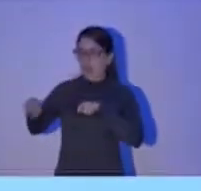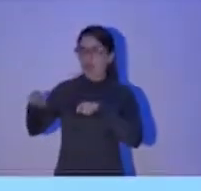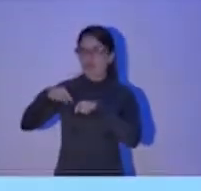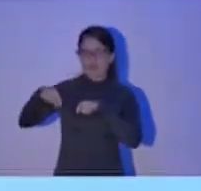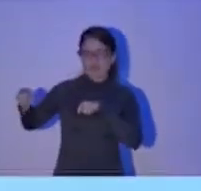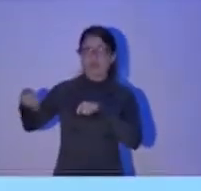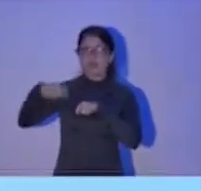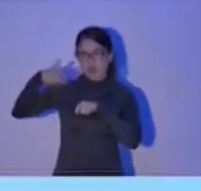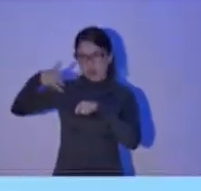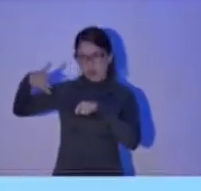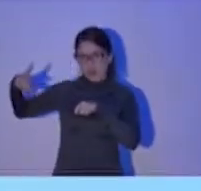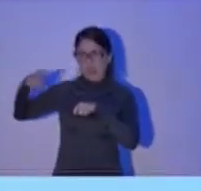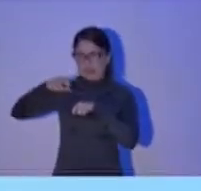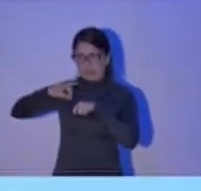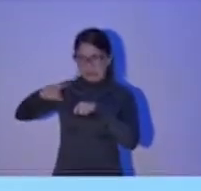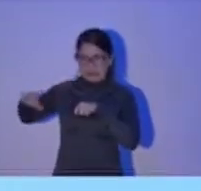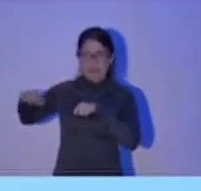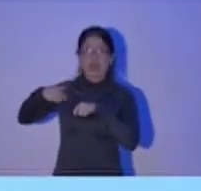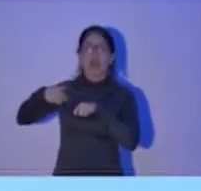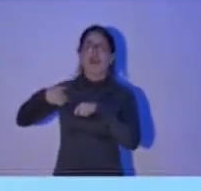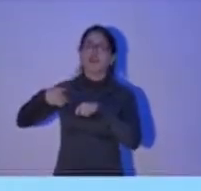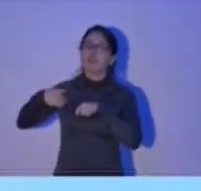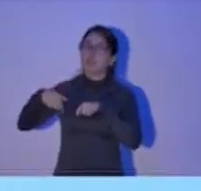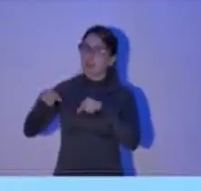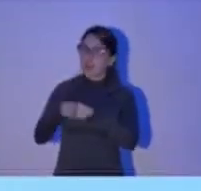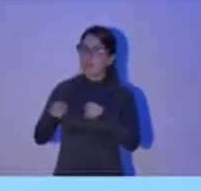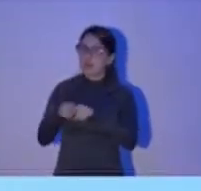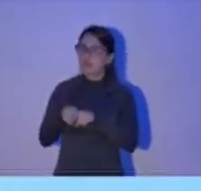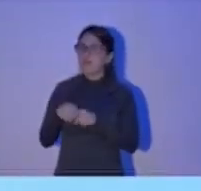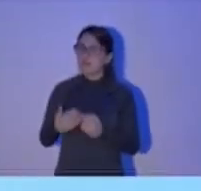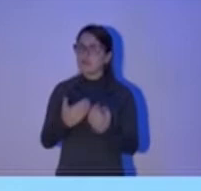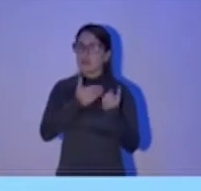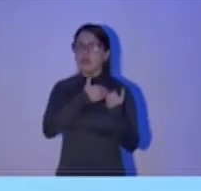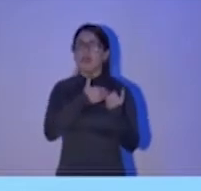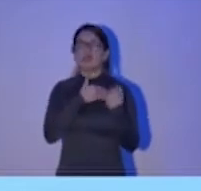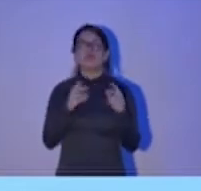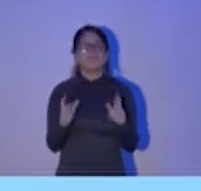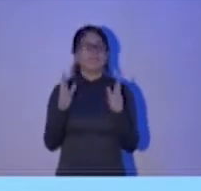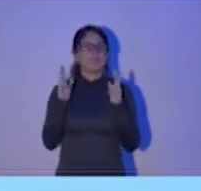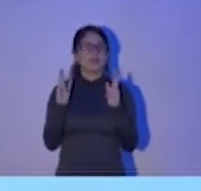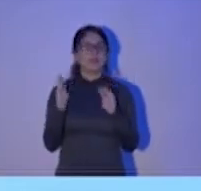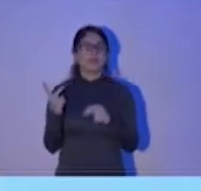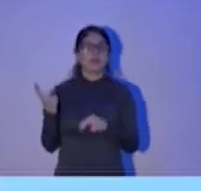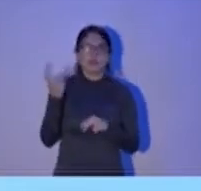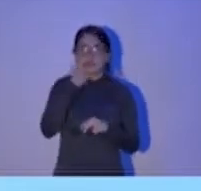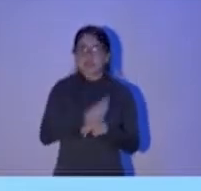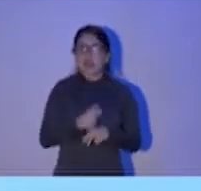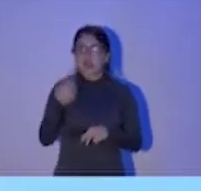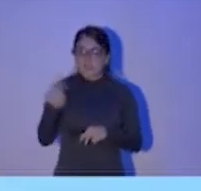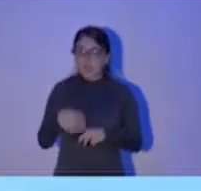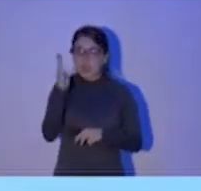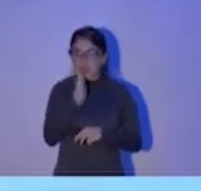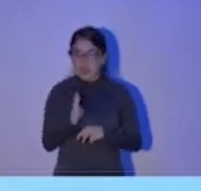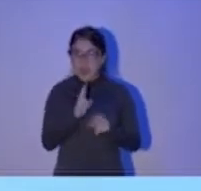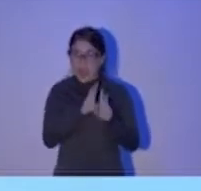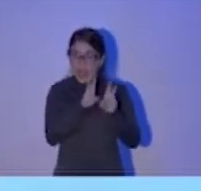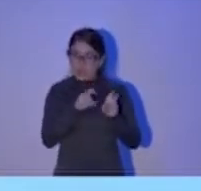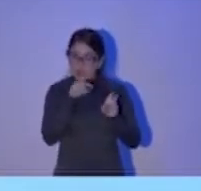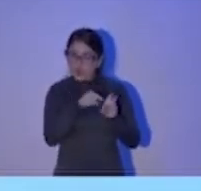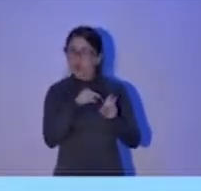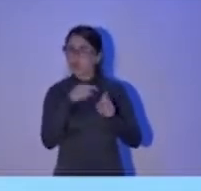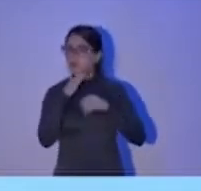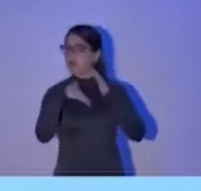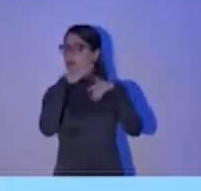nessa conversa, de fazer esse assunto tão importante avançar. Eu torço para que esse assunto avance no Brasil com esse tom, com